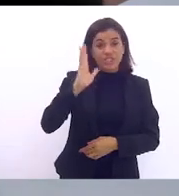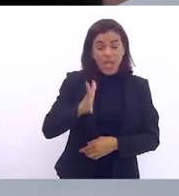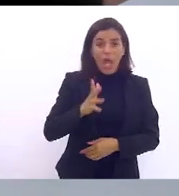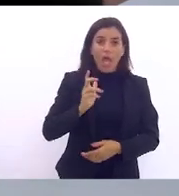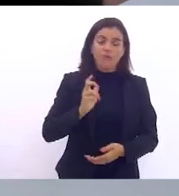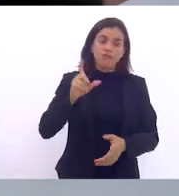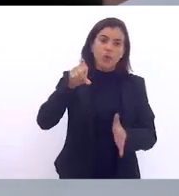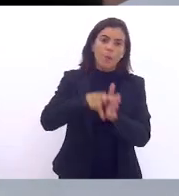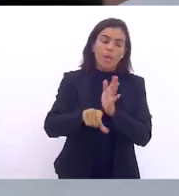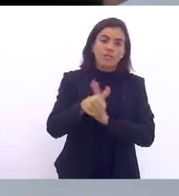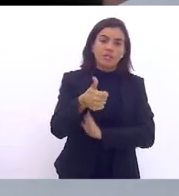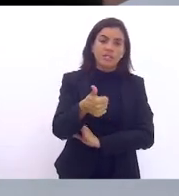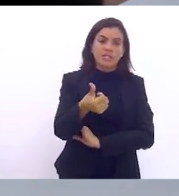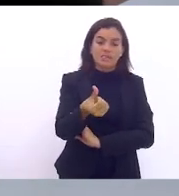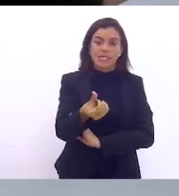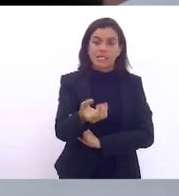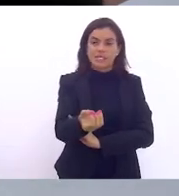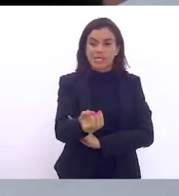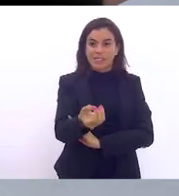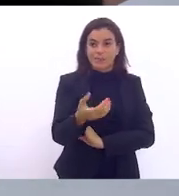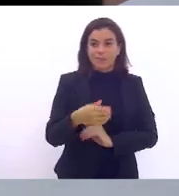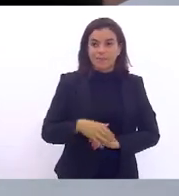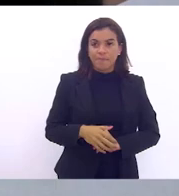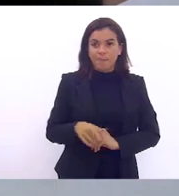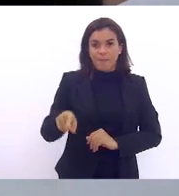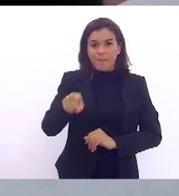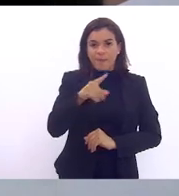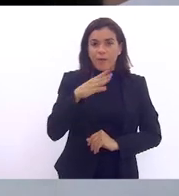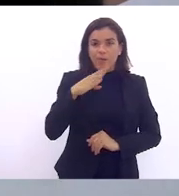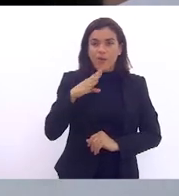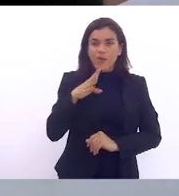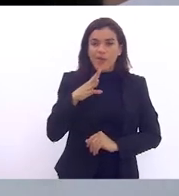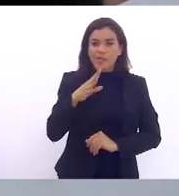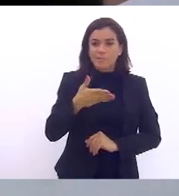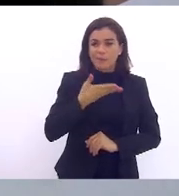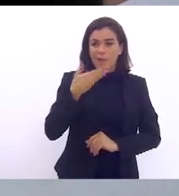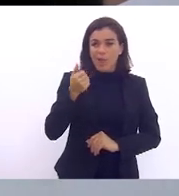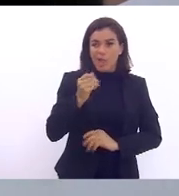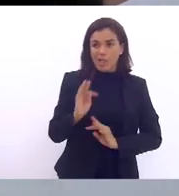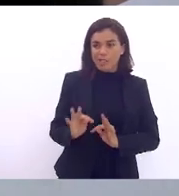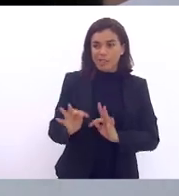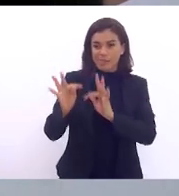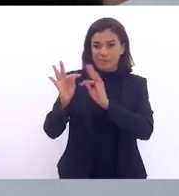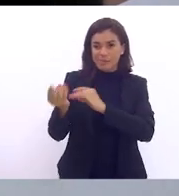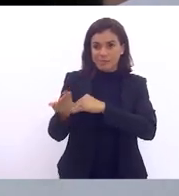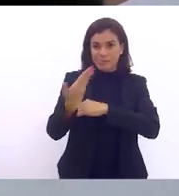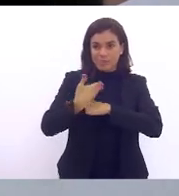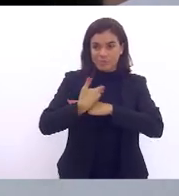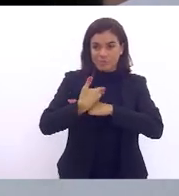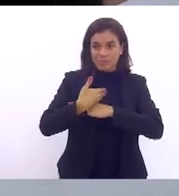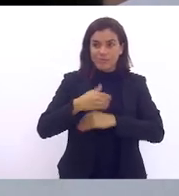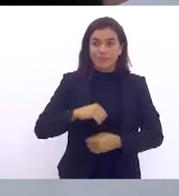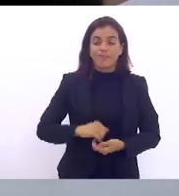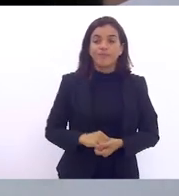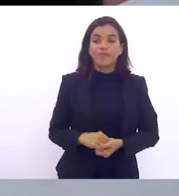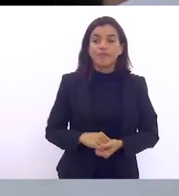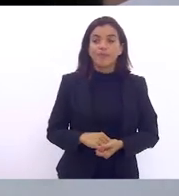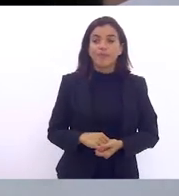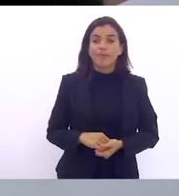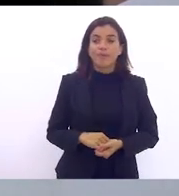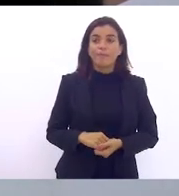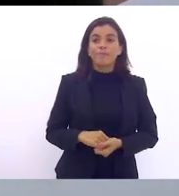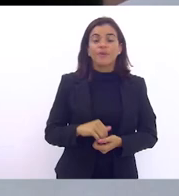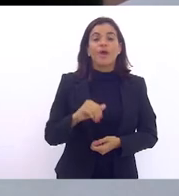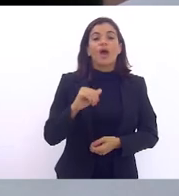ou existe uma tecnologia nova vocês conhecem melhor do que eu eu sou professor disso mas vocês são expertos na área o aviso de